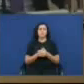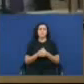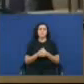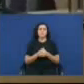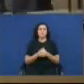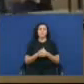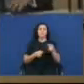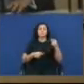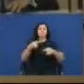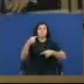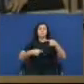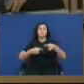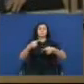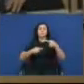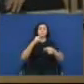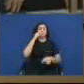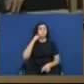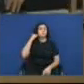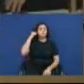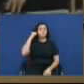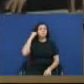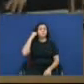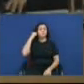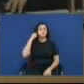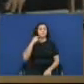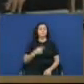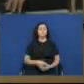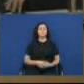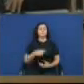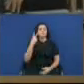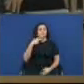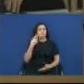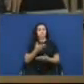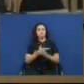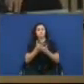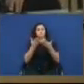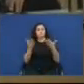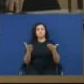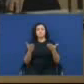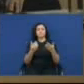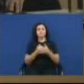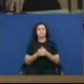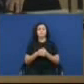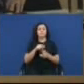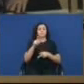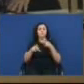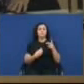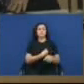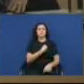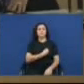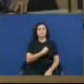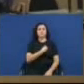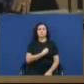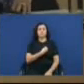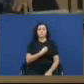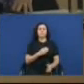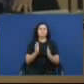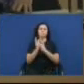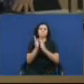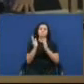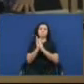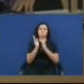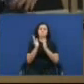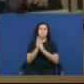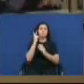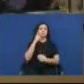Para discutir o requerimento, o vereador Newton Santos. Senhores vereadores, senhoras vereadoras, público presente, quero parabenizar o